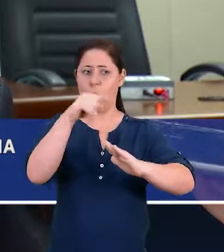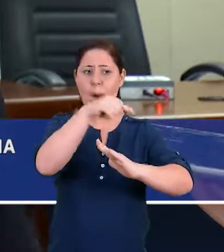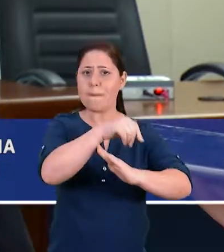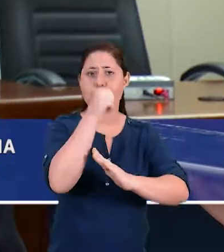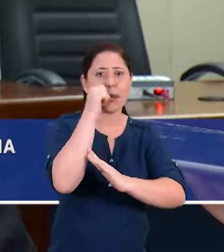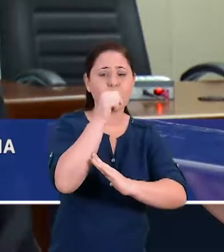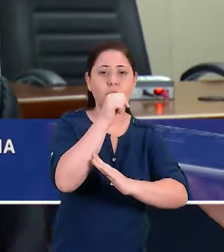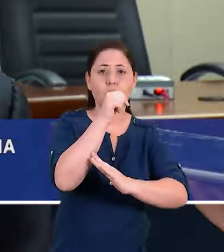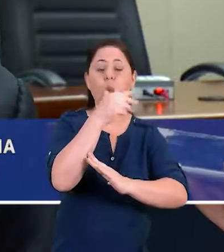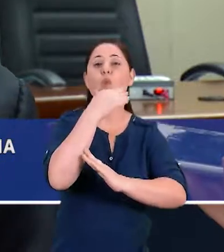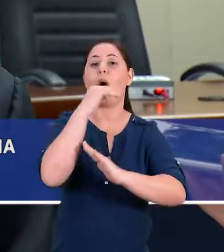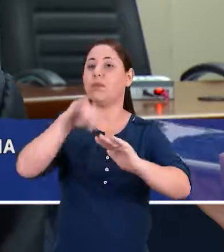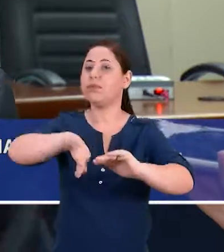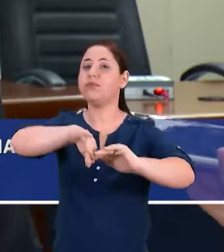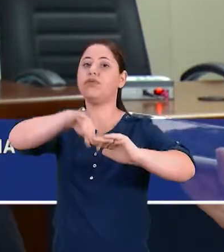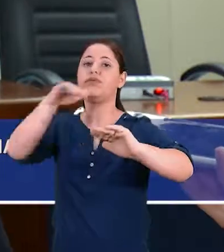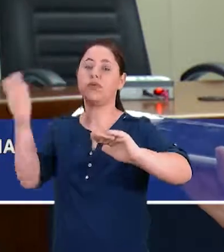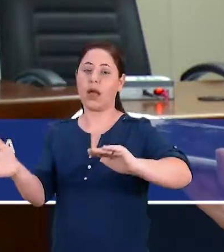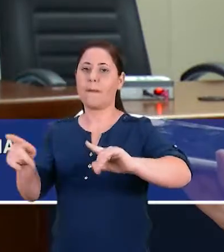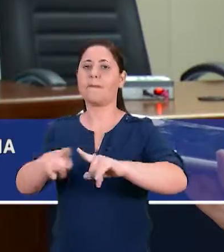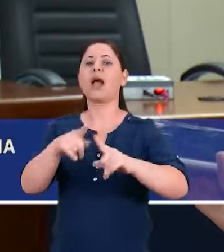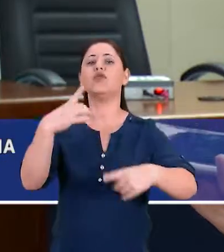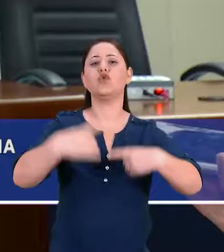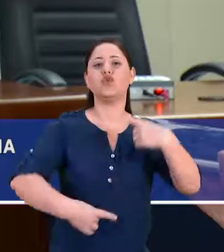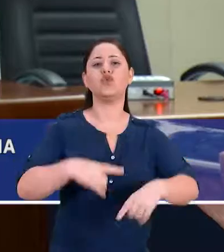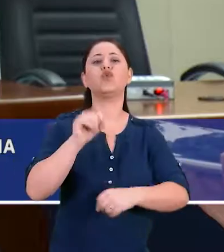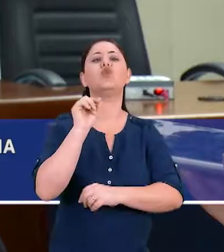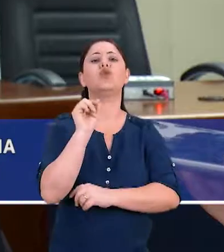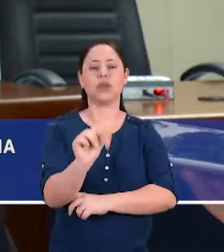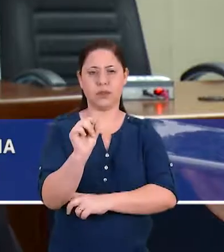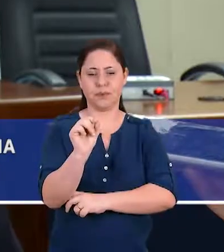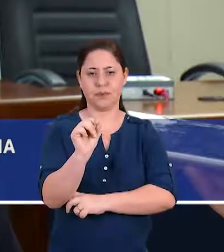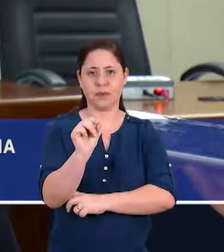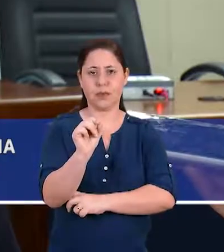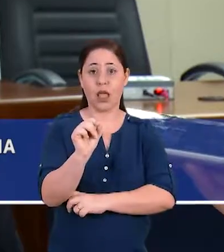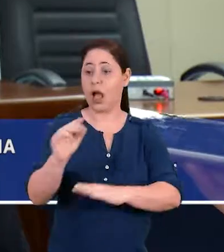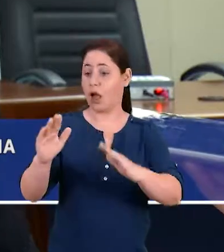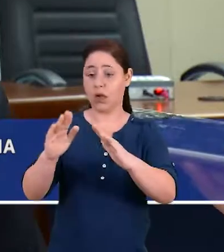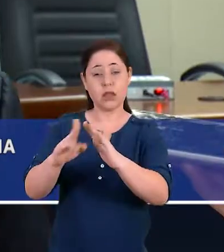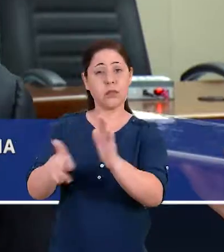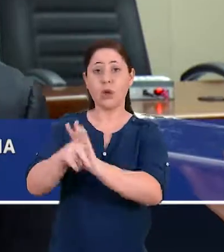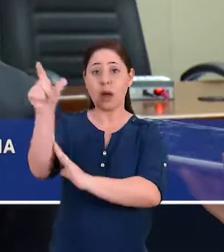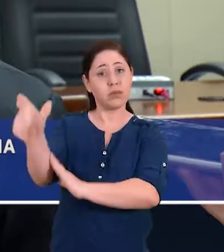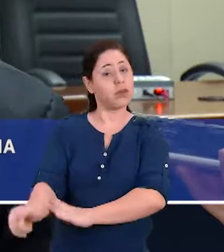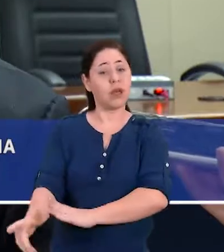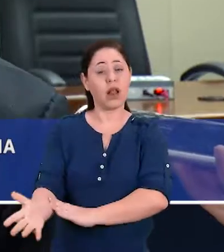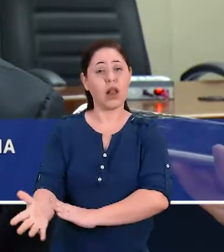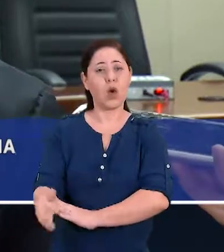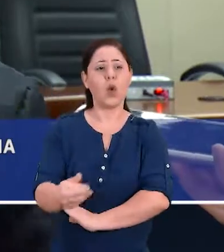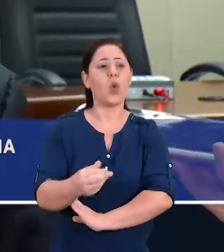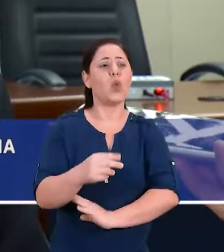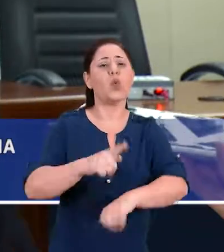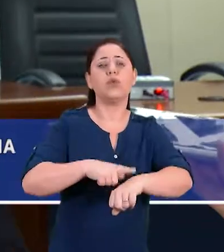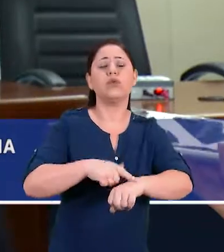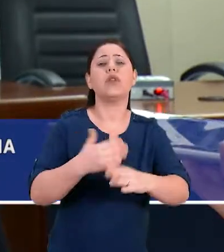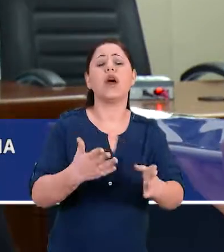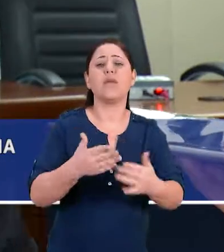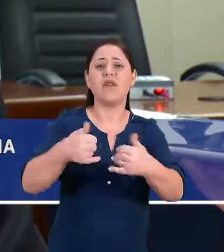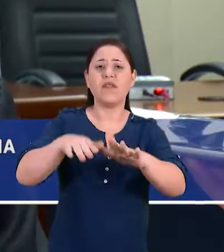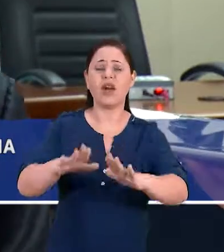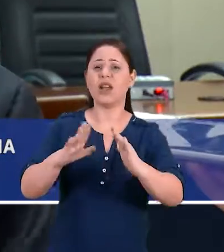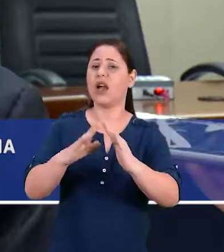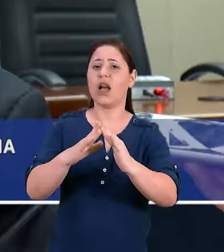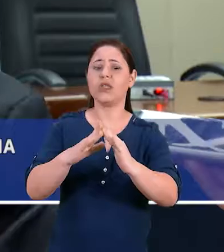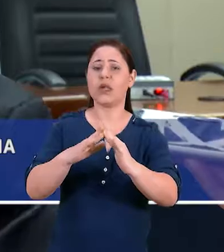lar. Não elas, o cara. Mas a grande discussão é em torno da propriedade do imóvel. Quanto tempo ela vai